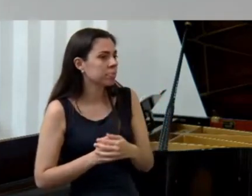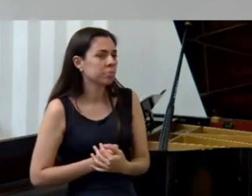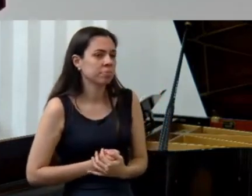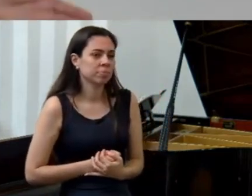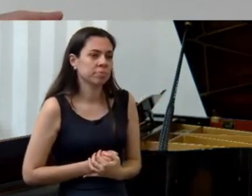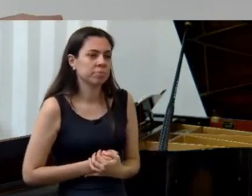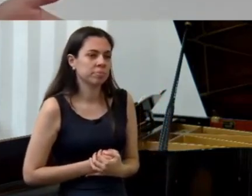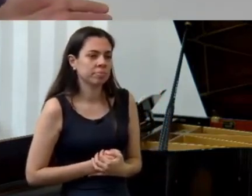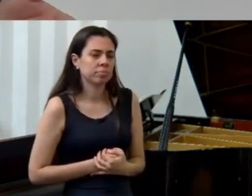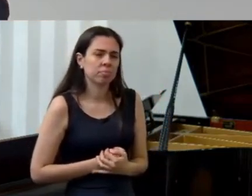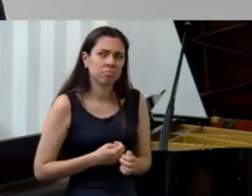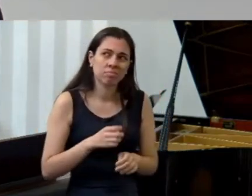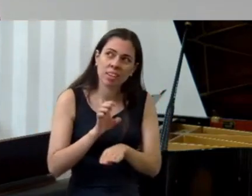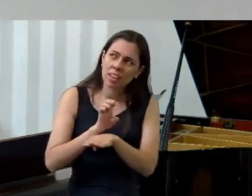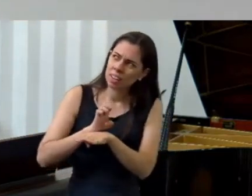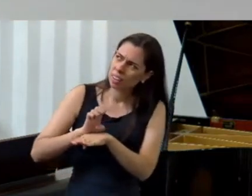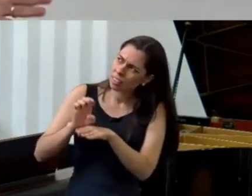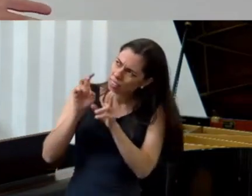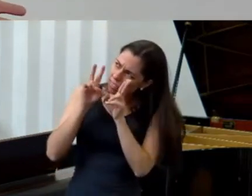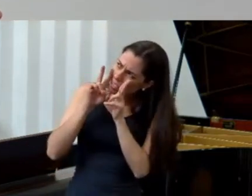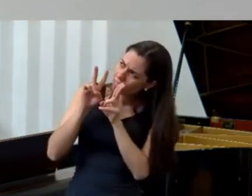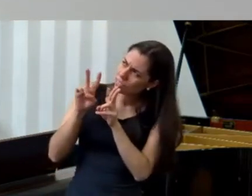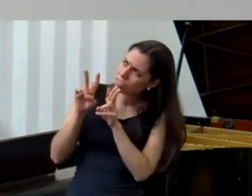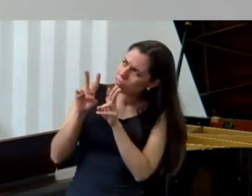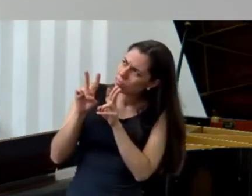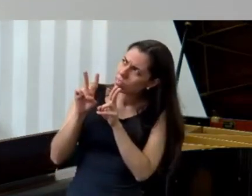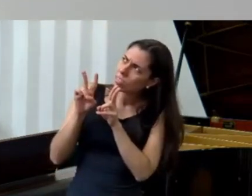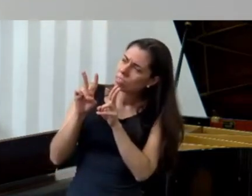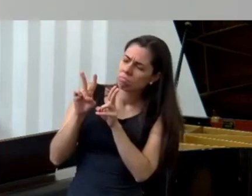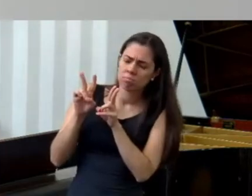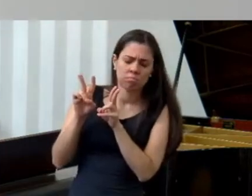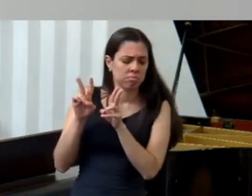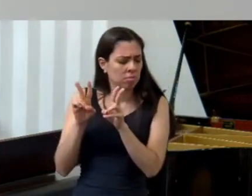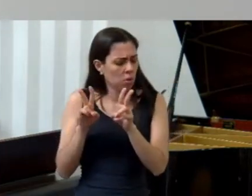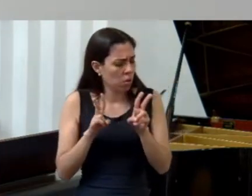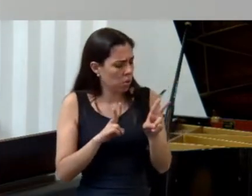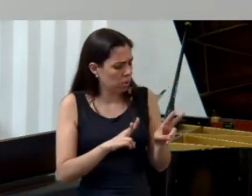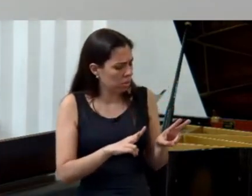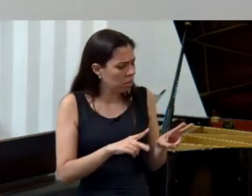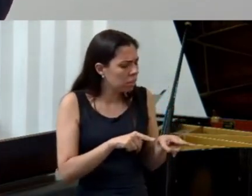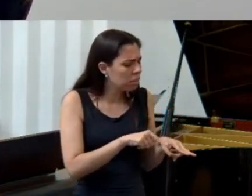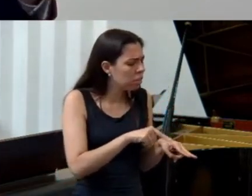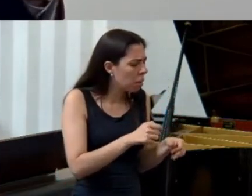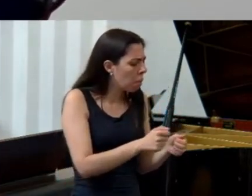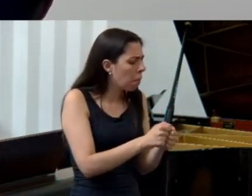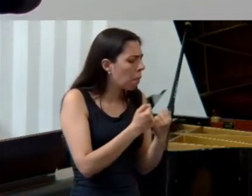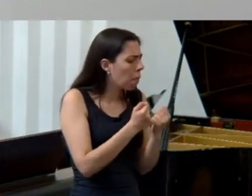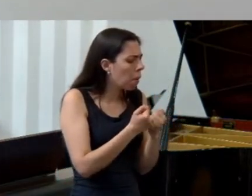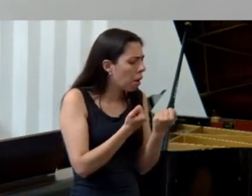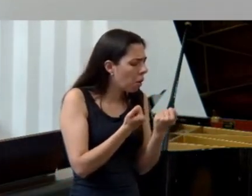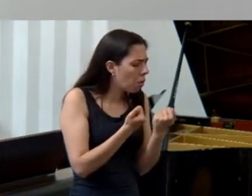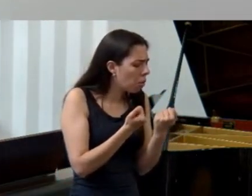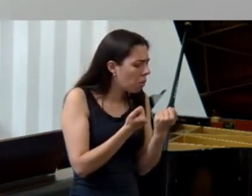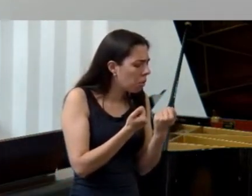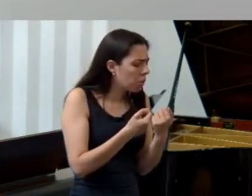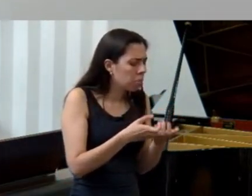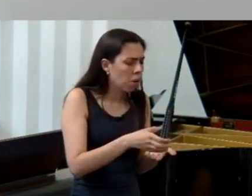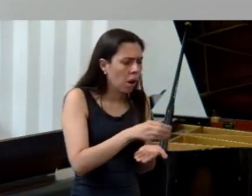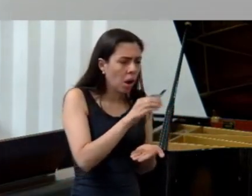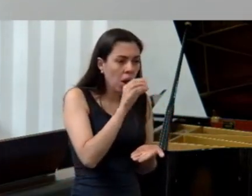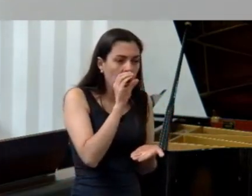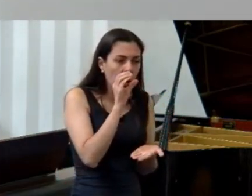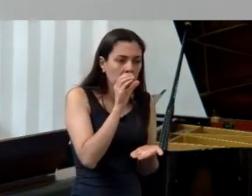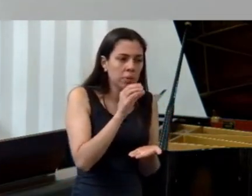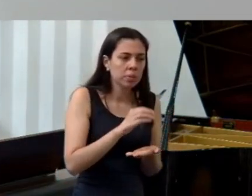E Elias olha e vê junto à cabeceira um pão cozido sobre as pedras em brasa, uma botija da água, padaria